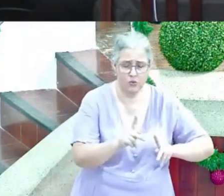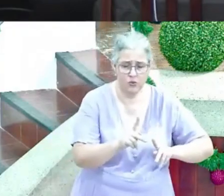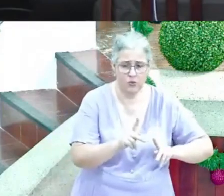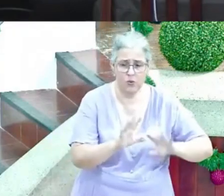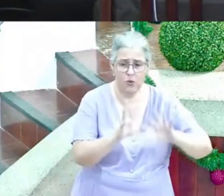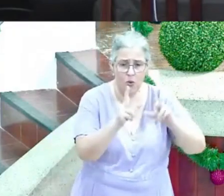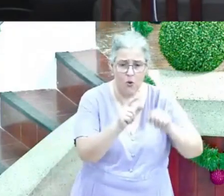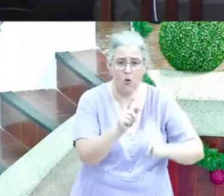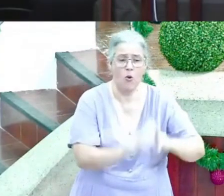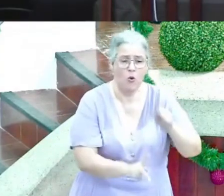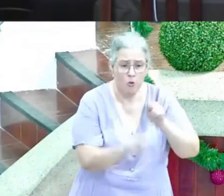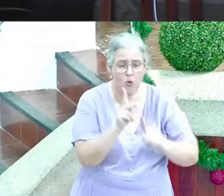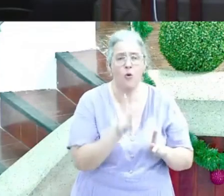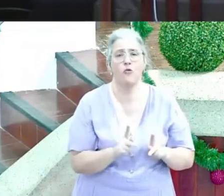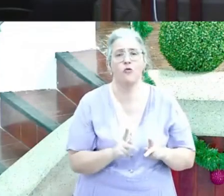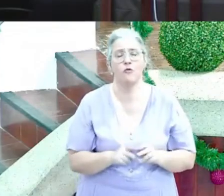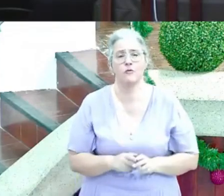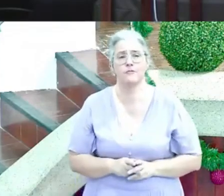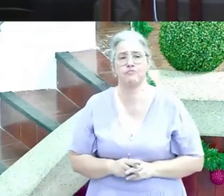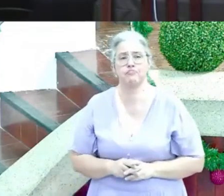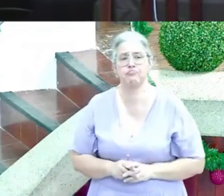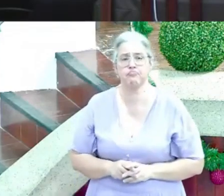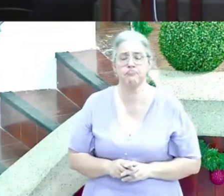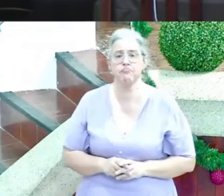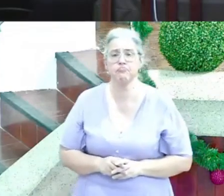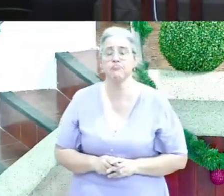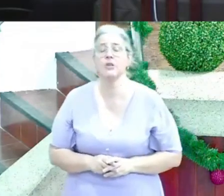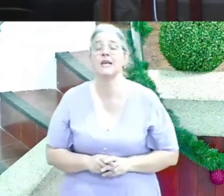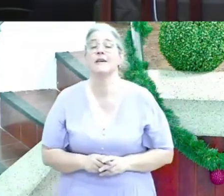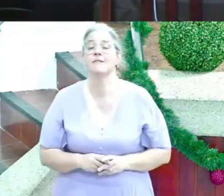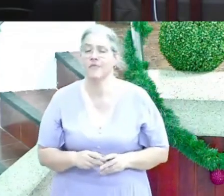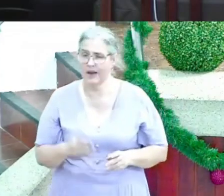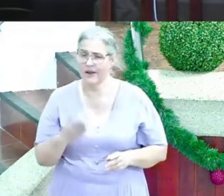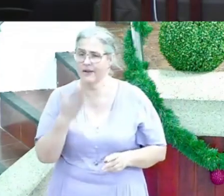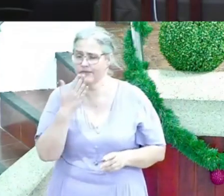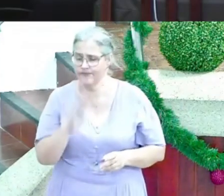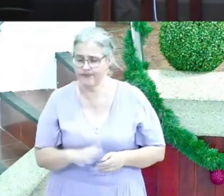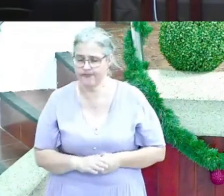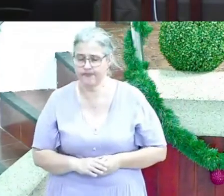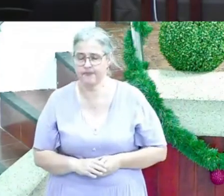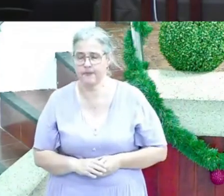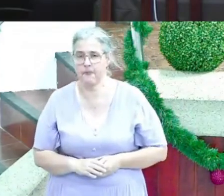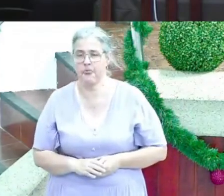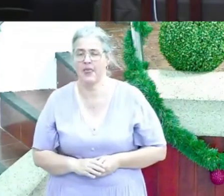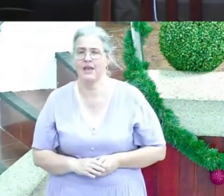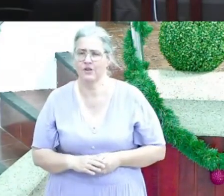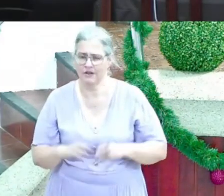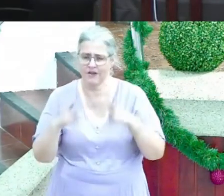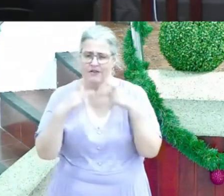novo céu e uma nova terra, pelo poder da glória de Deus, estará estabelecida.